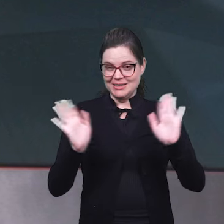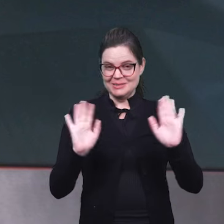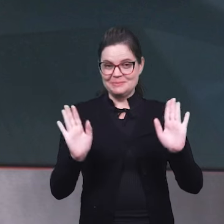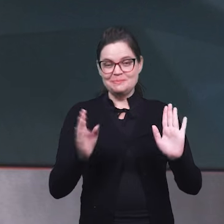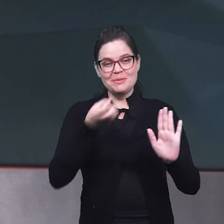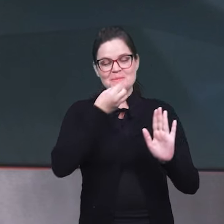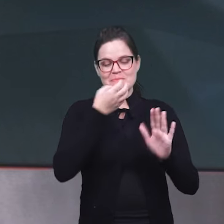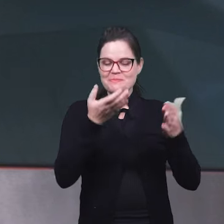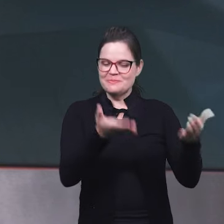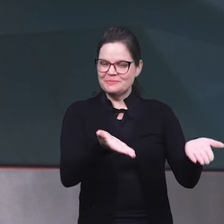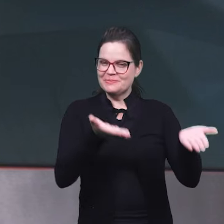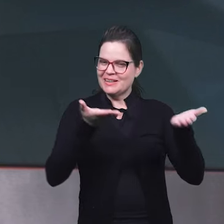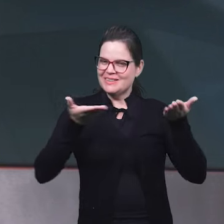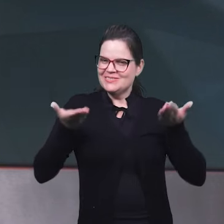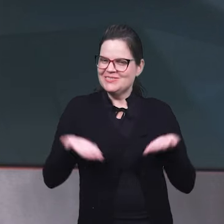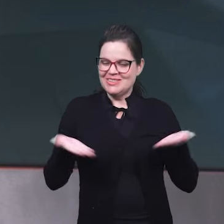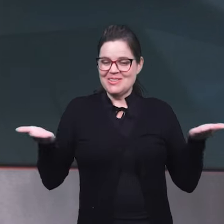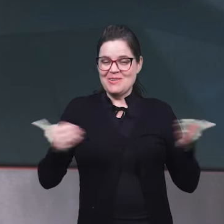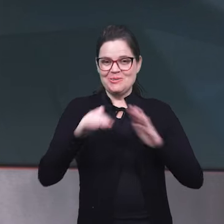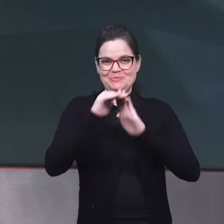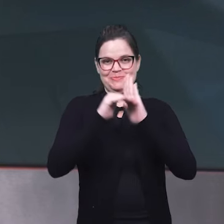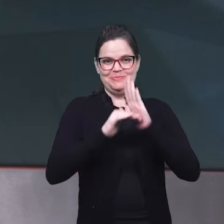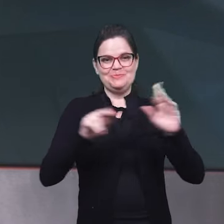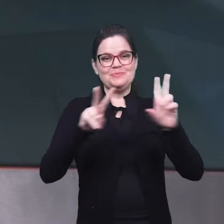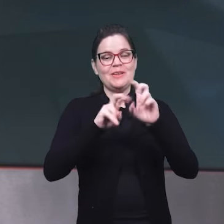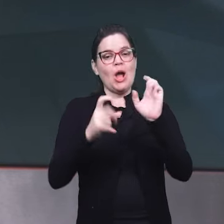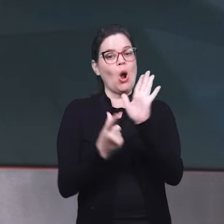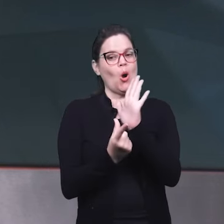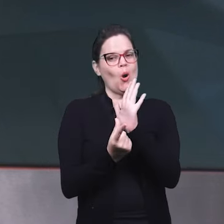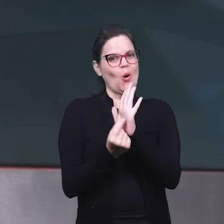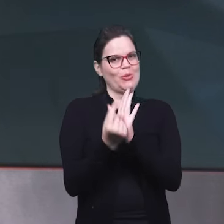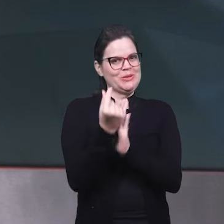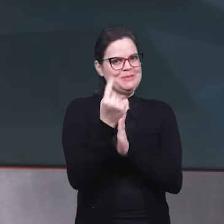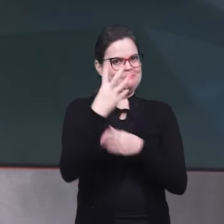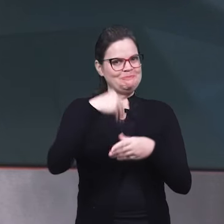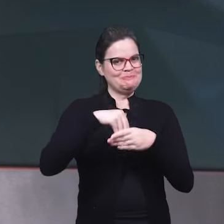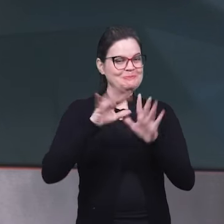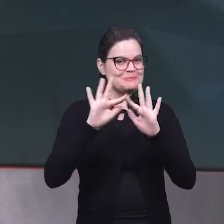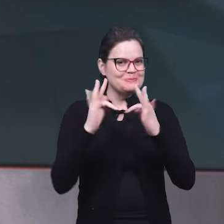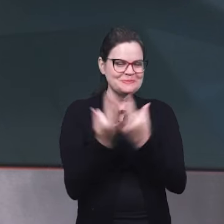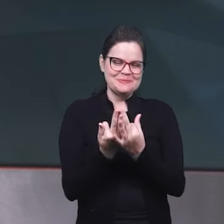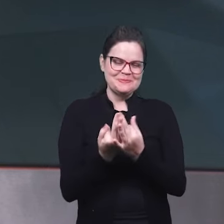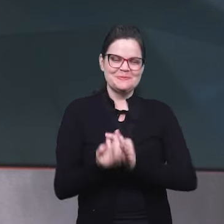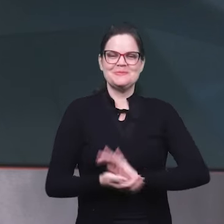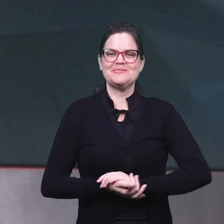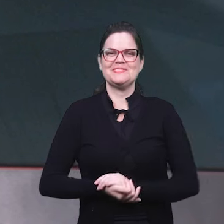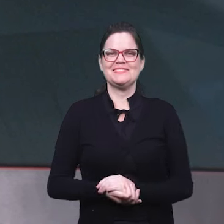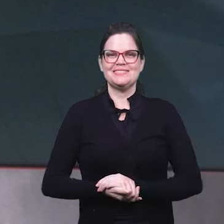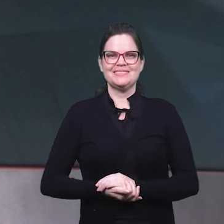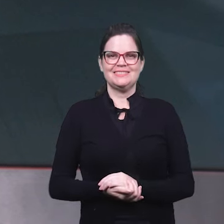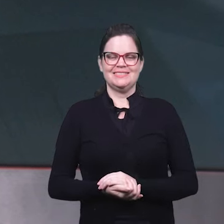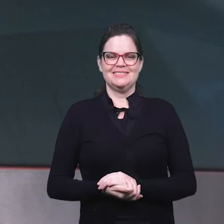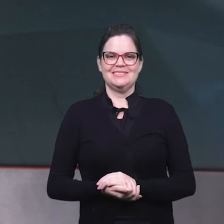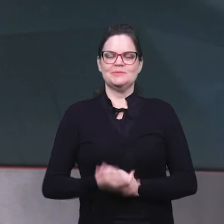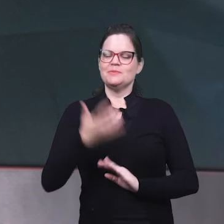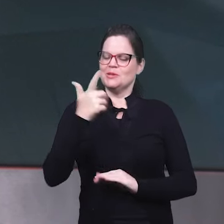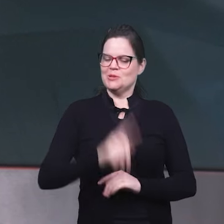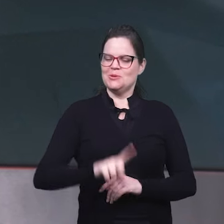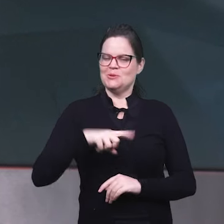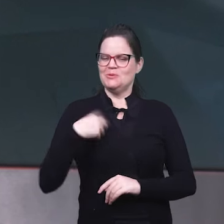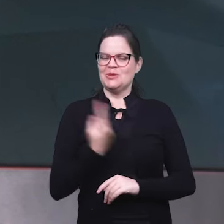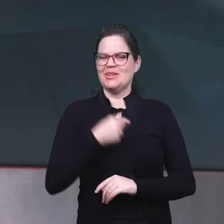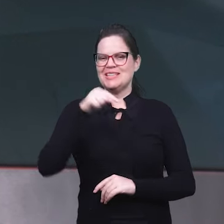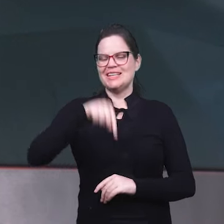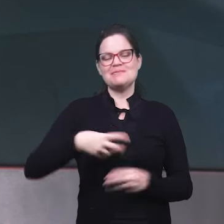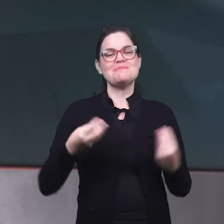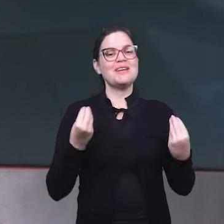Olá, seja muito bem-vindo ao programa Orçamento Familiar. Mais uma vez nós